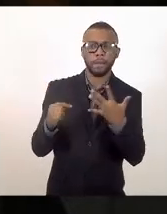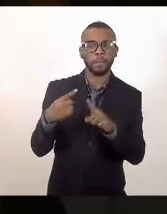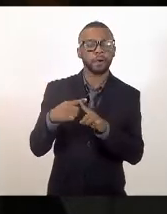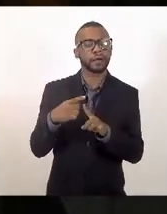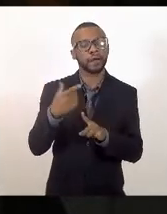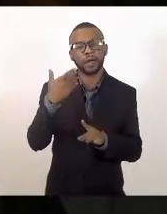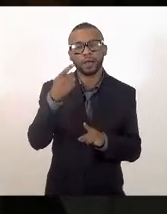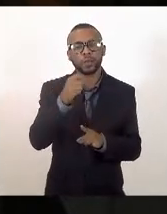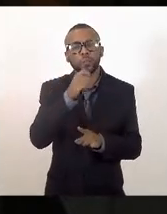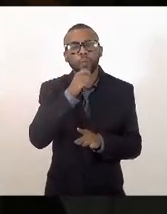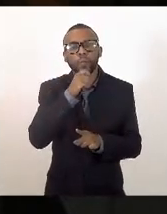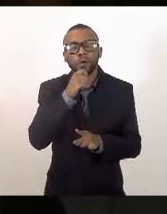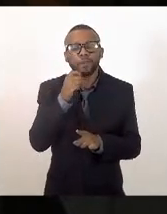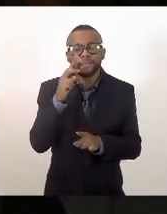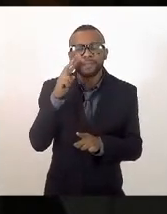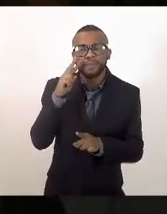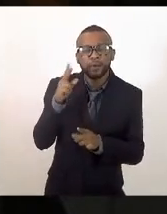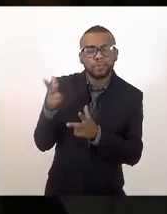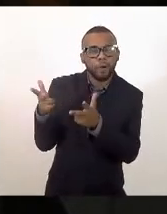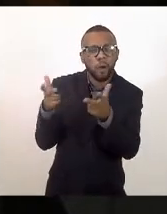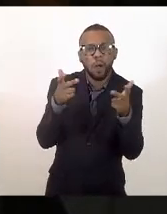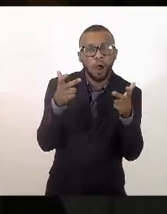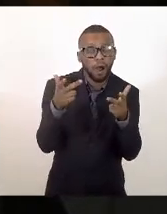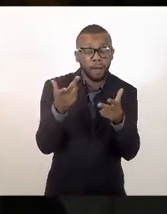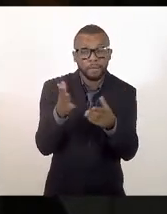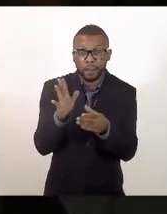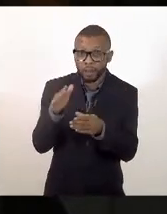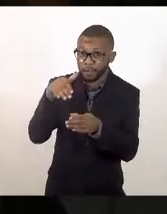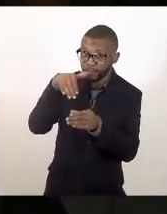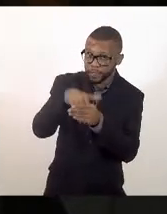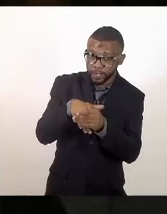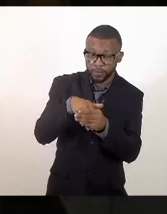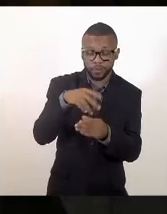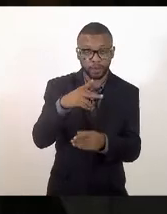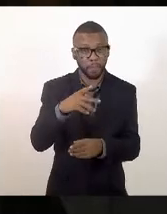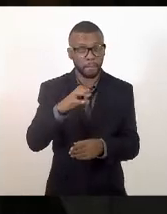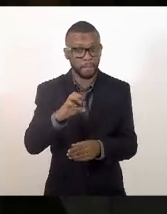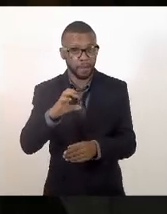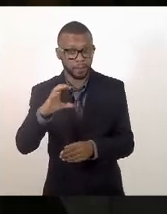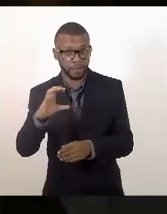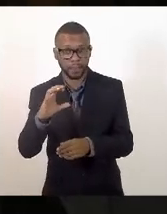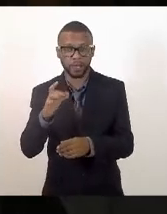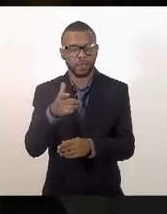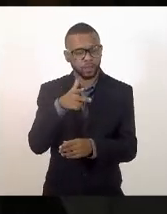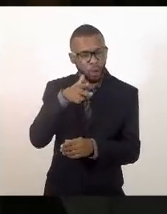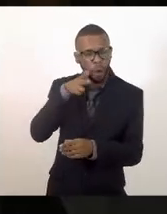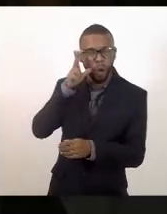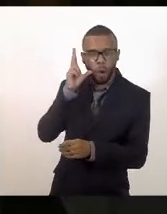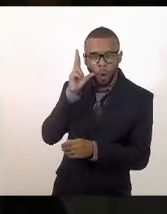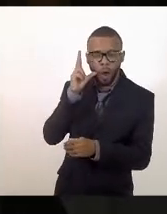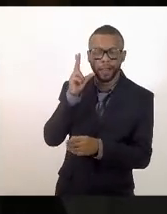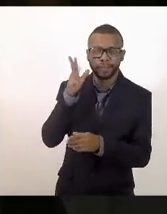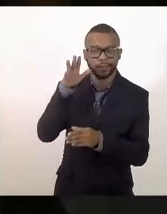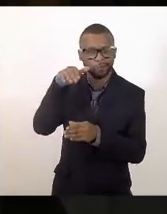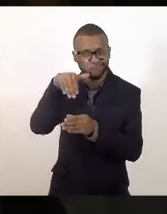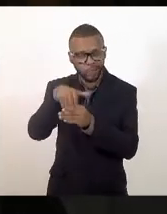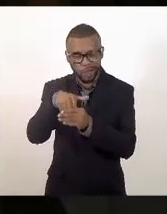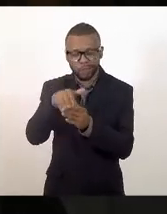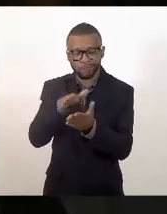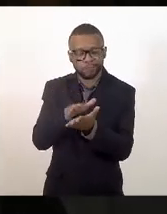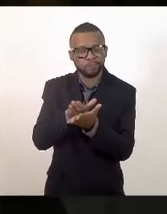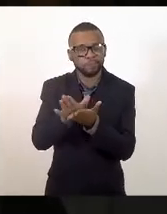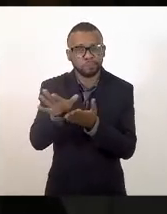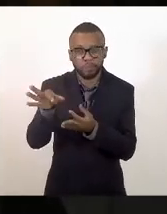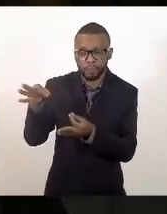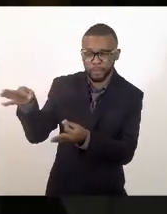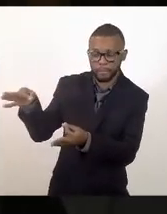verifico, pela própria votação da PEC, no dia de anteontem, a PEC do voto impresso,